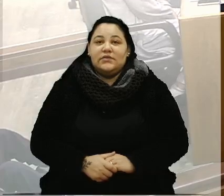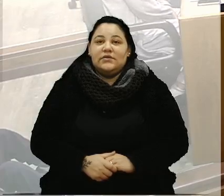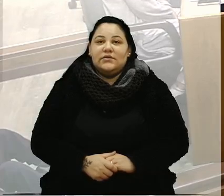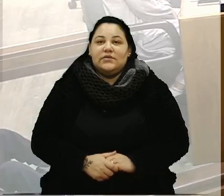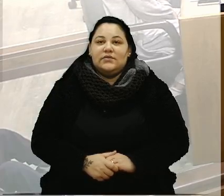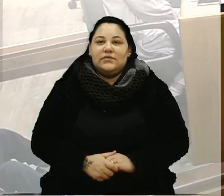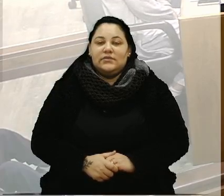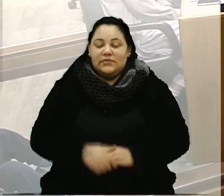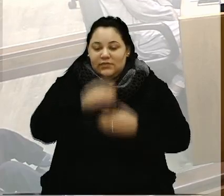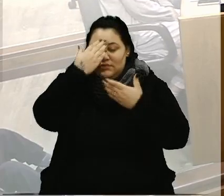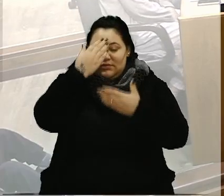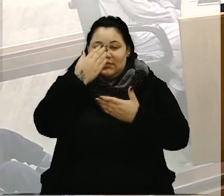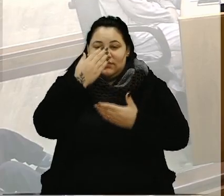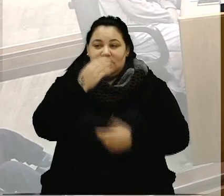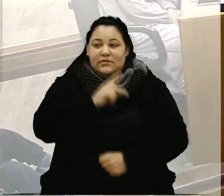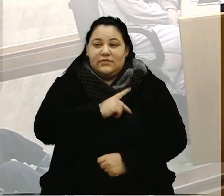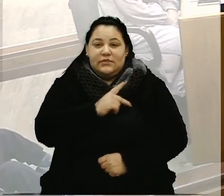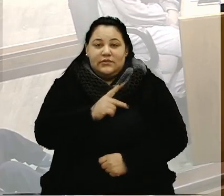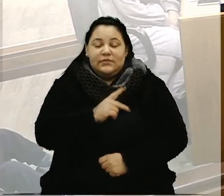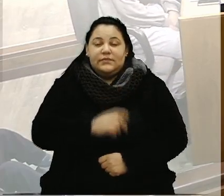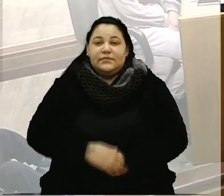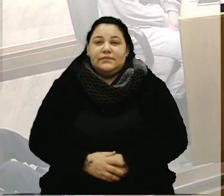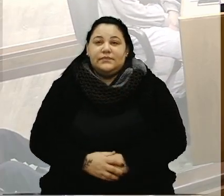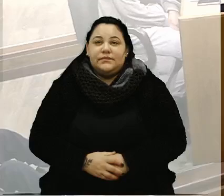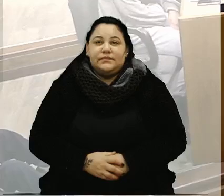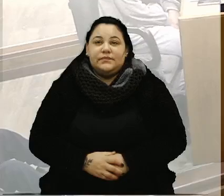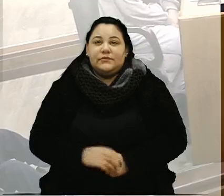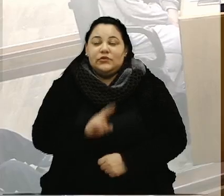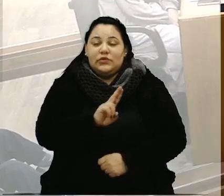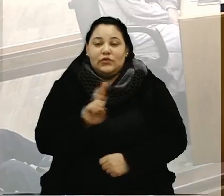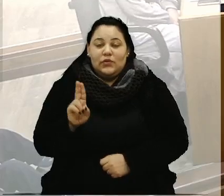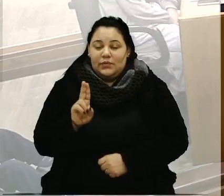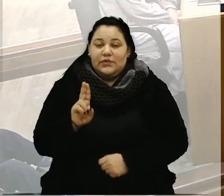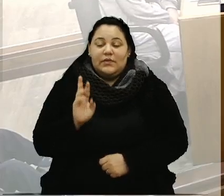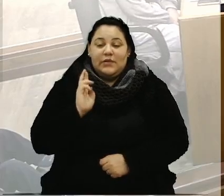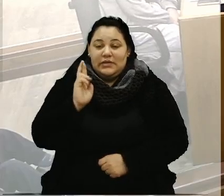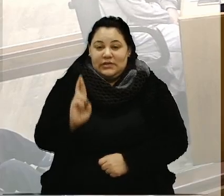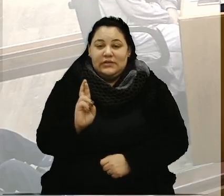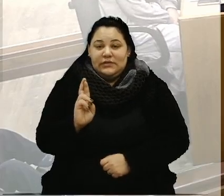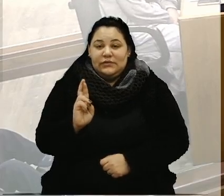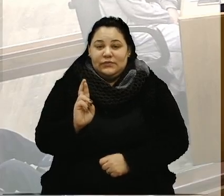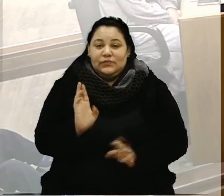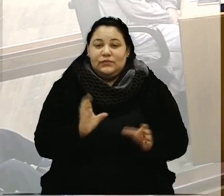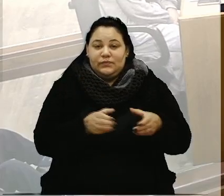Obrigado, presidente. Em nome da bancada da União Brasil, quero